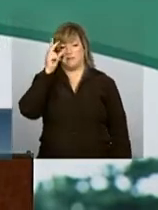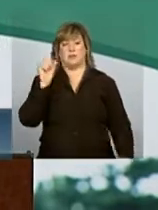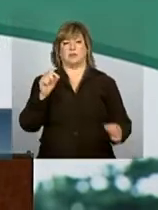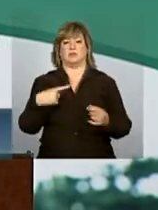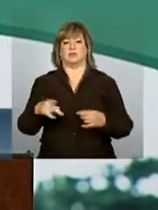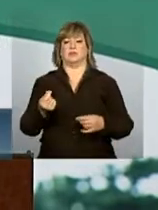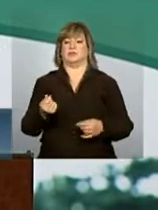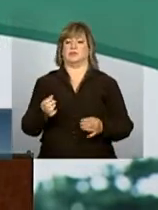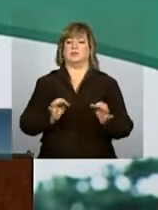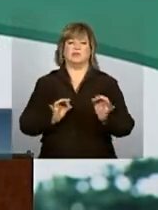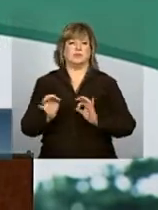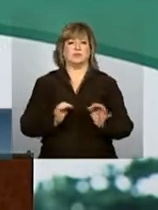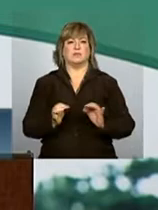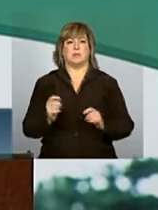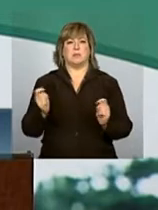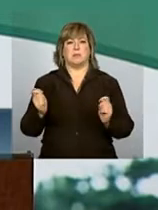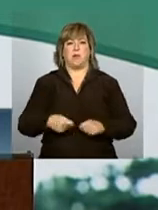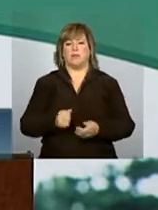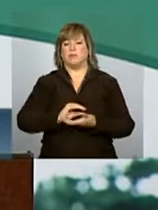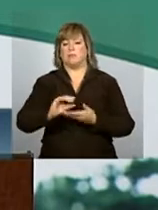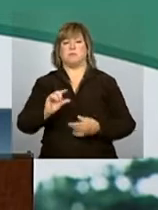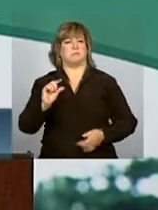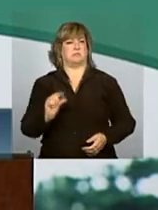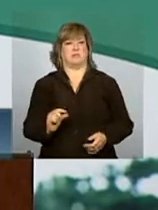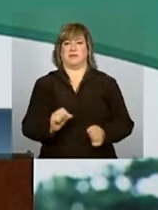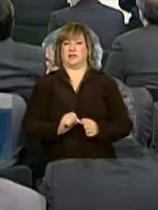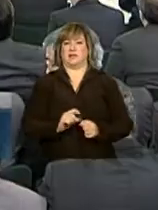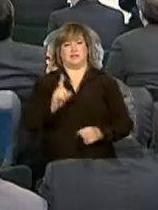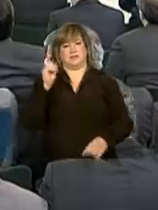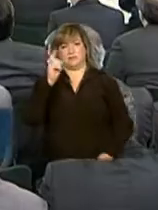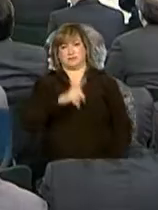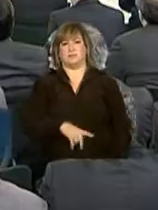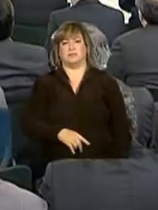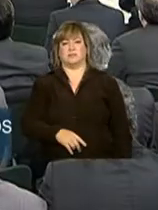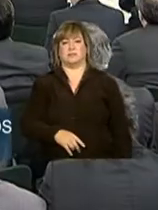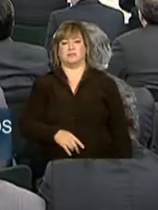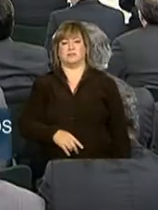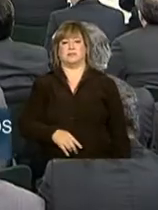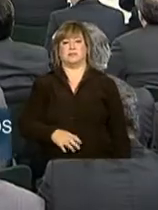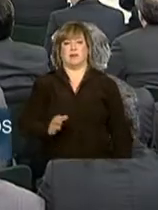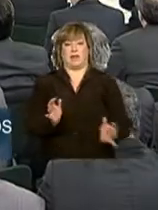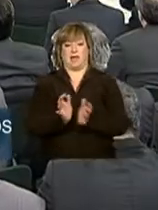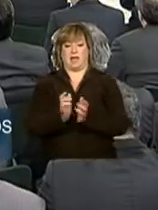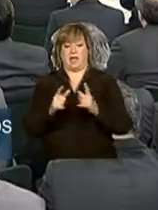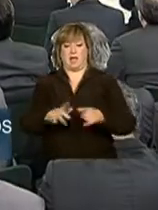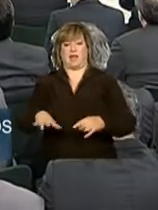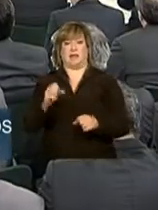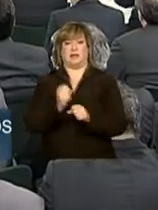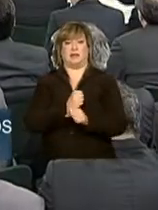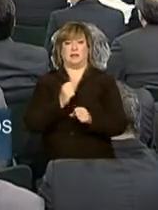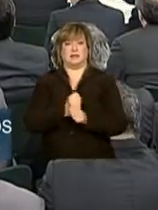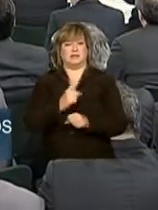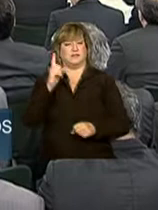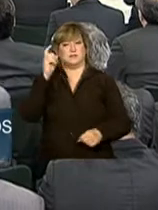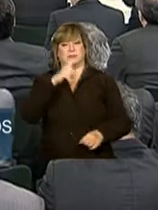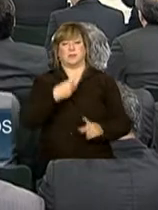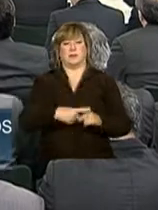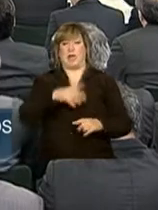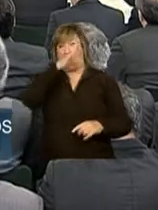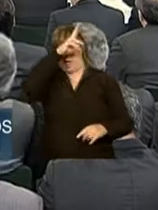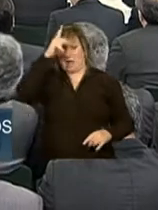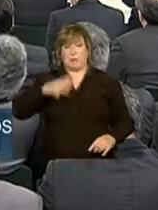seus rendimentos e capacidade de investimento pequena, fazer. Na área de infraestrutura, eu falo da